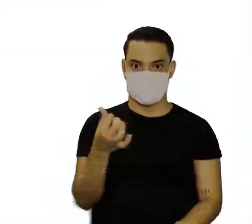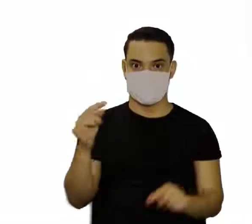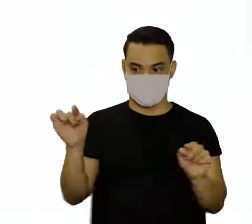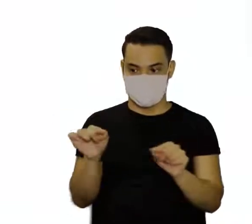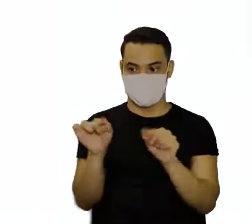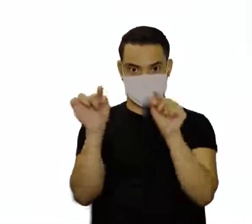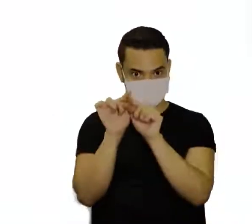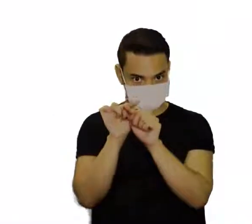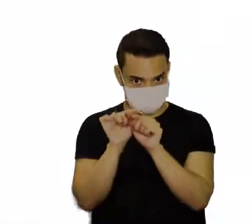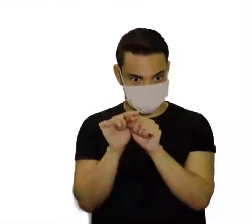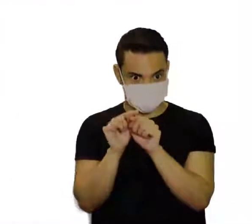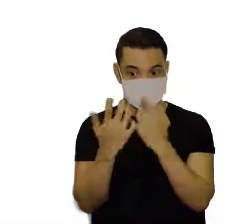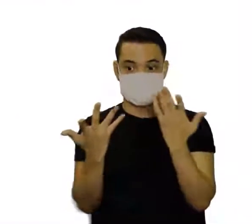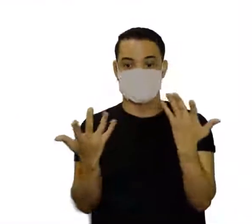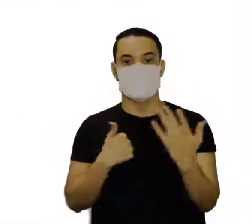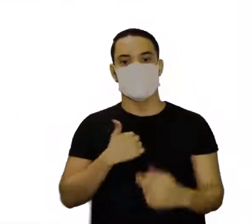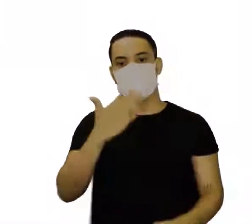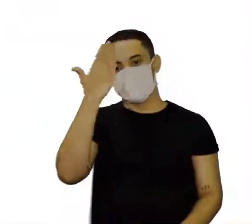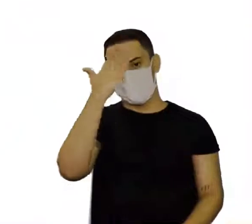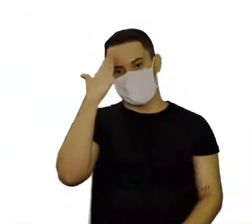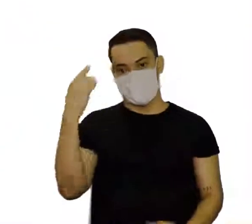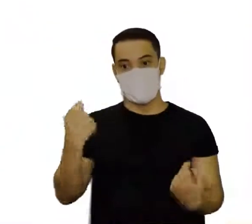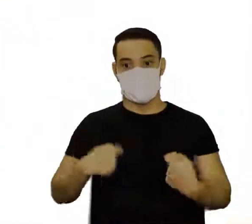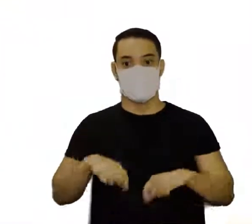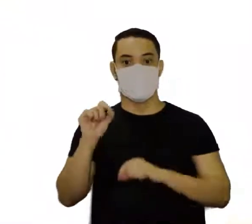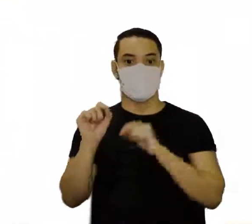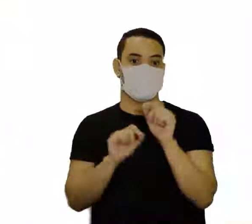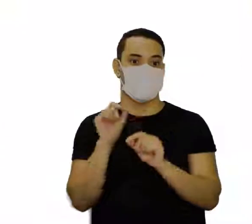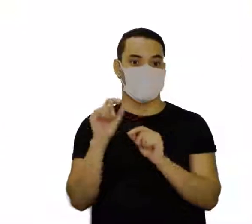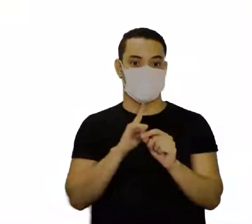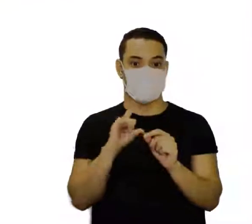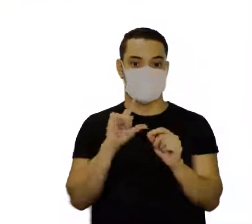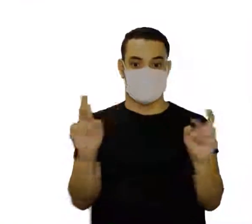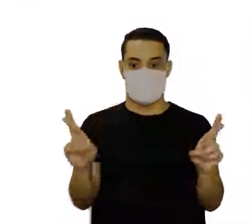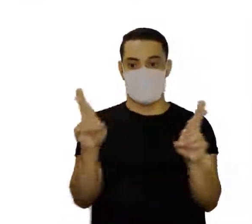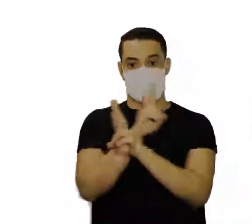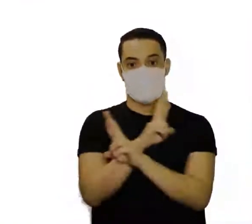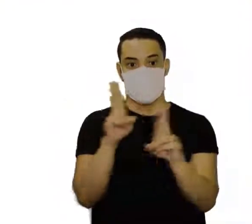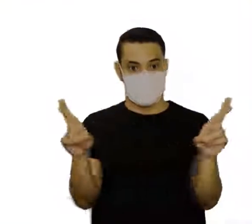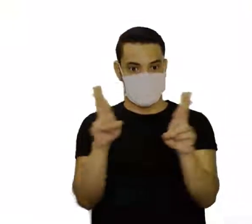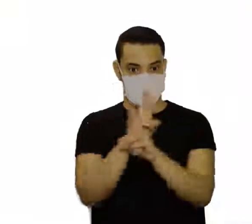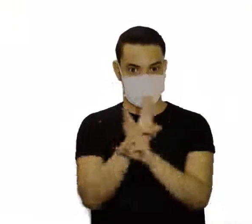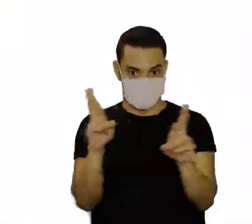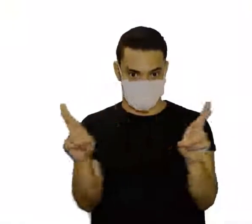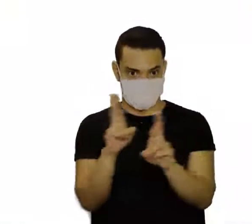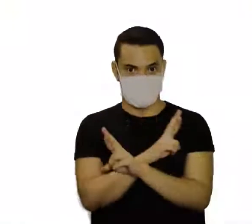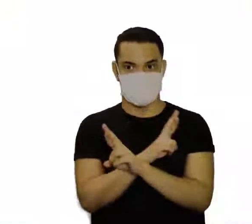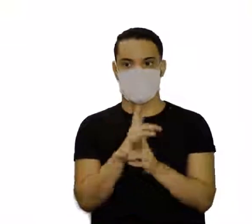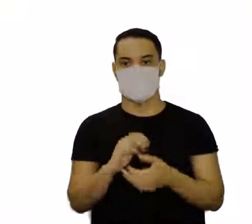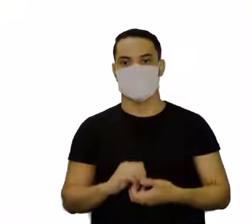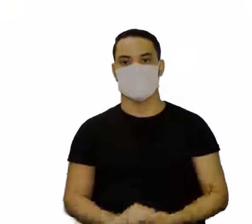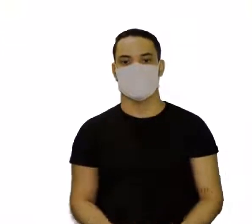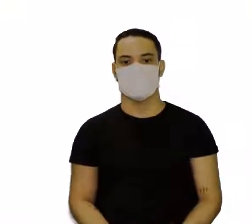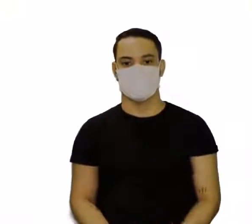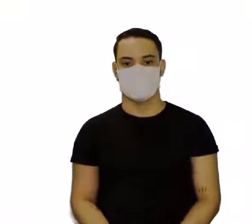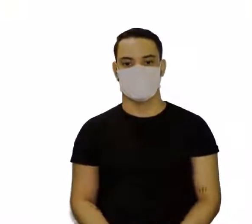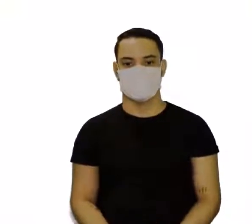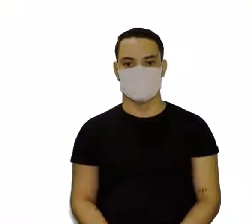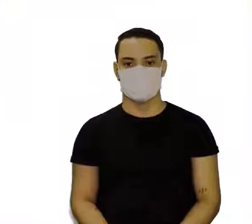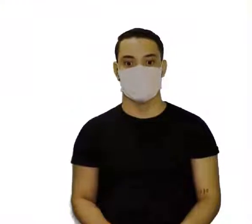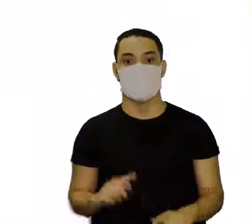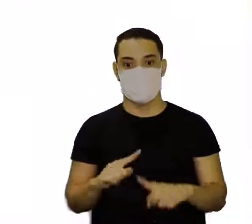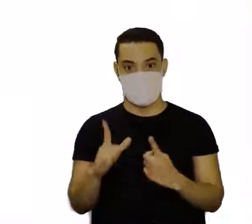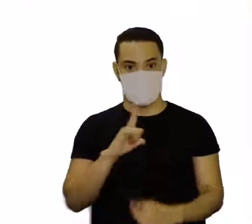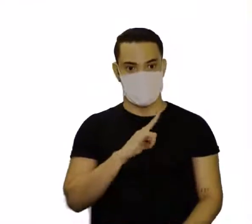4,36 ohms. Para eu saber isso aqui, eu tenho que relacionar resistência, tensão e corrente elétrica. Mas está